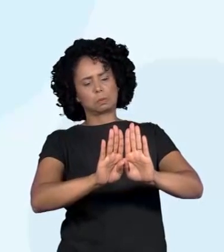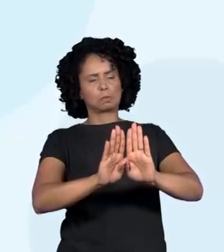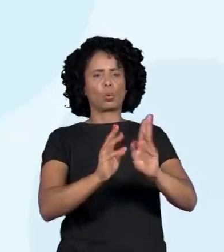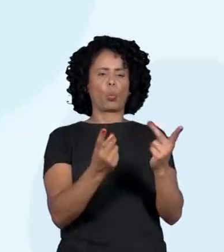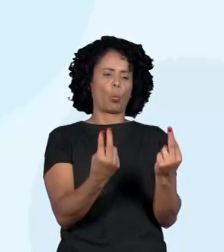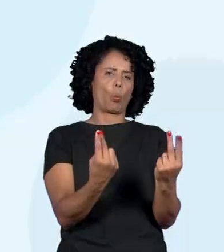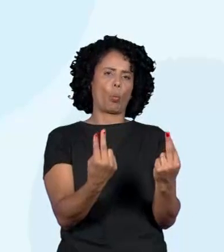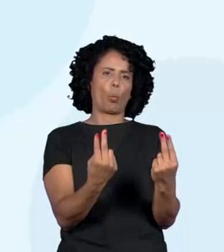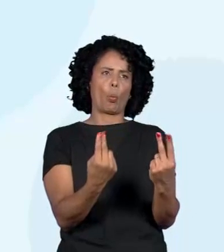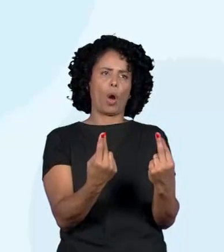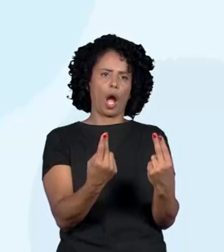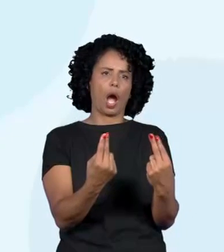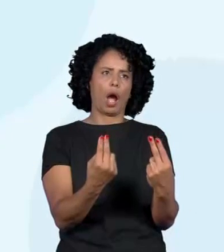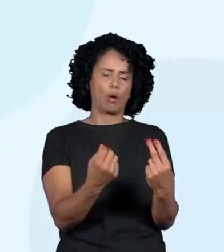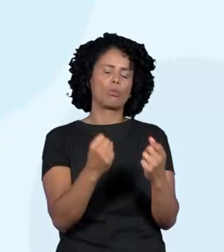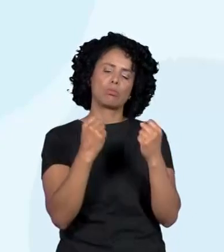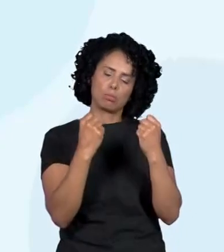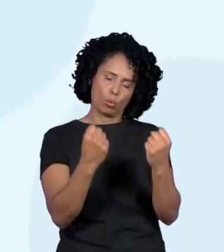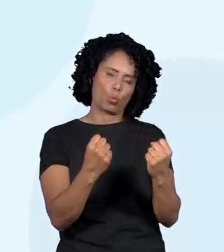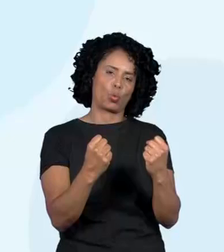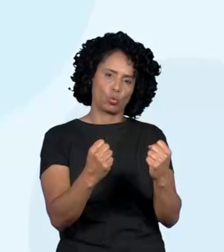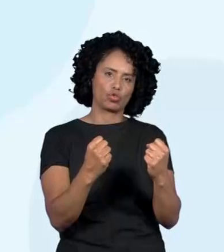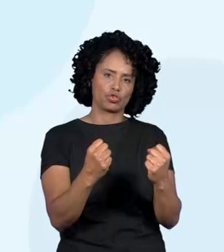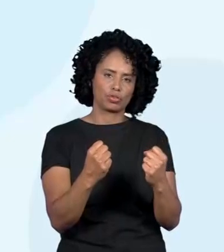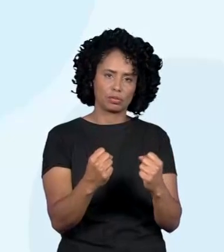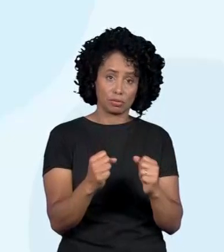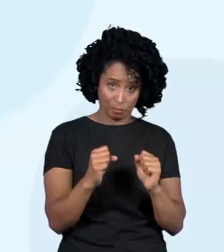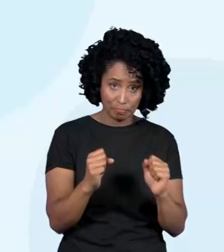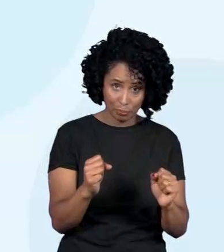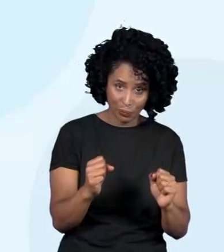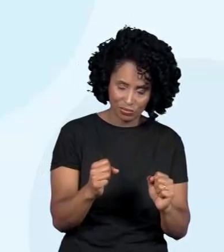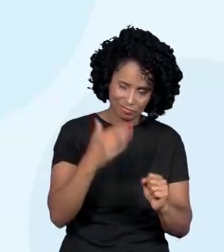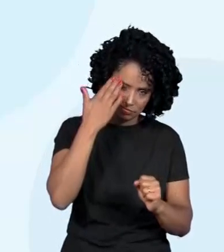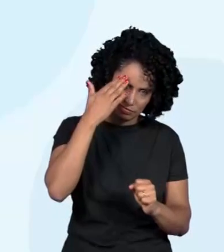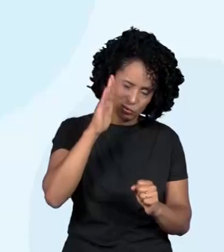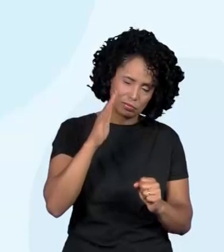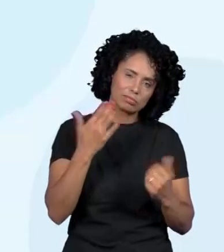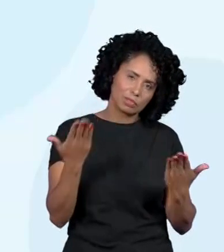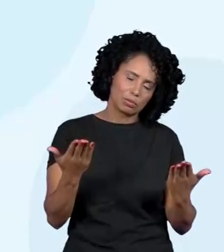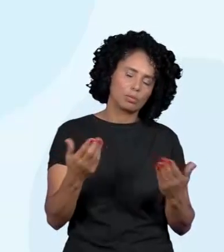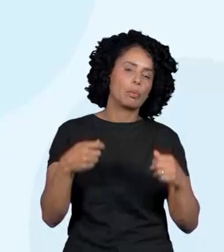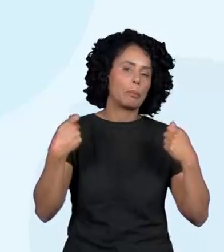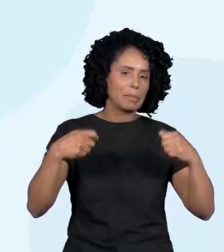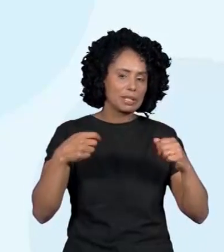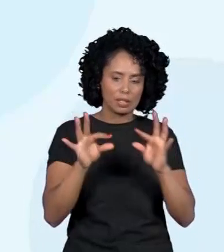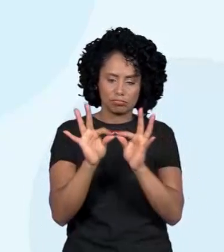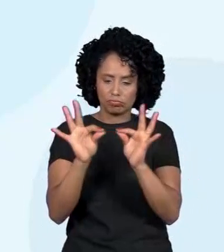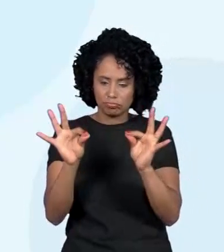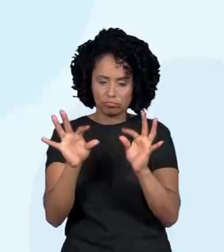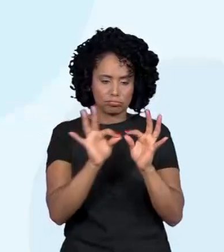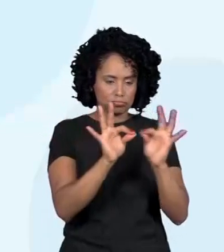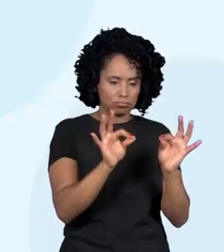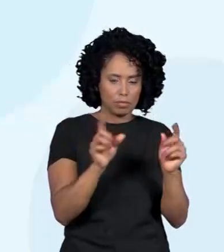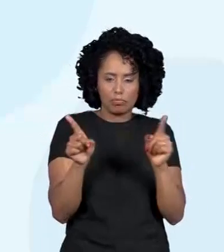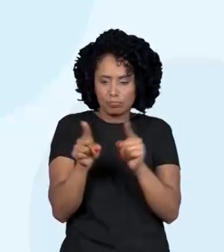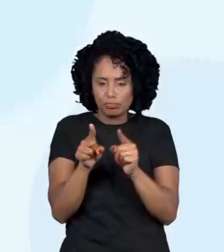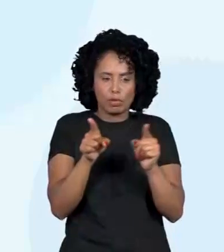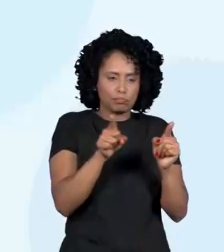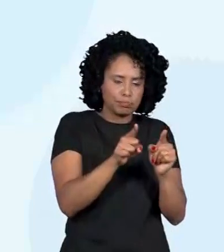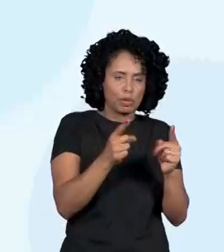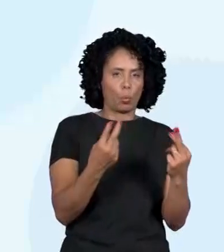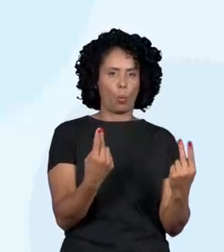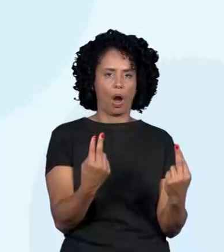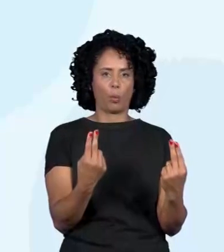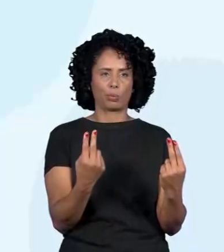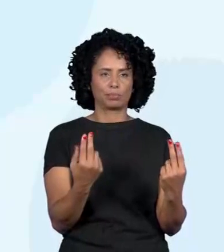lado deve ser igual, tá bom? Com os vértices na mesma distância. Mas essa parte aí